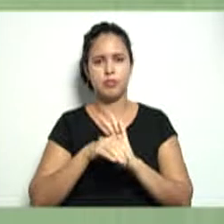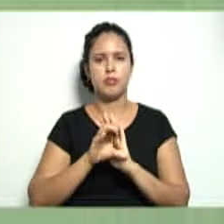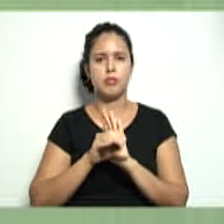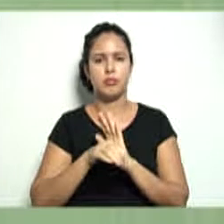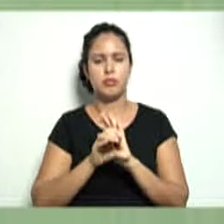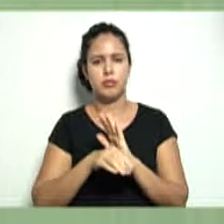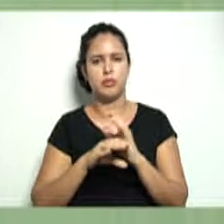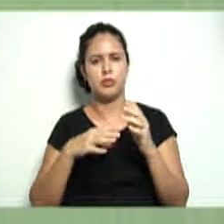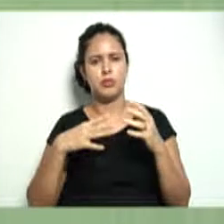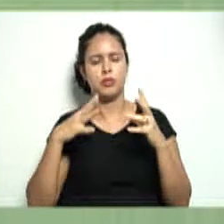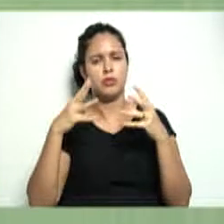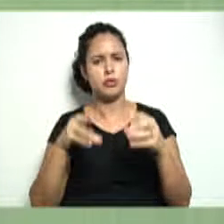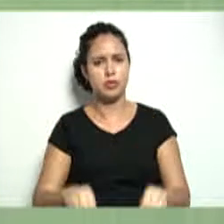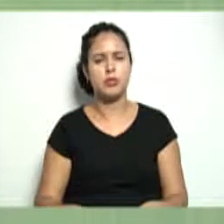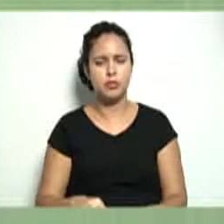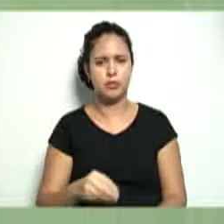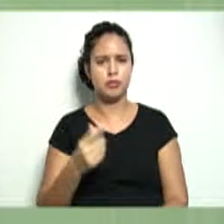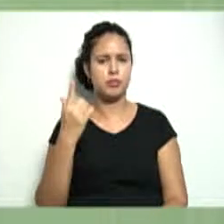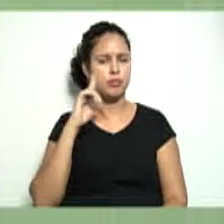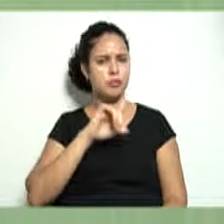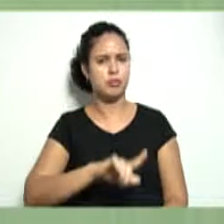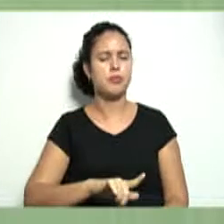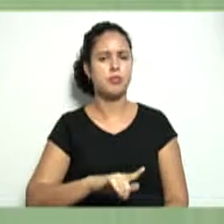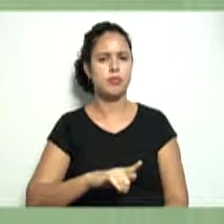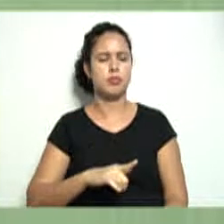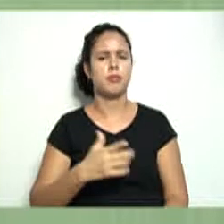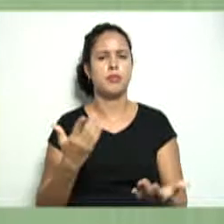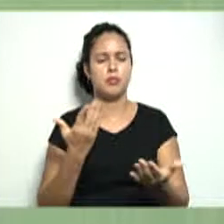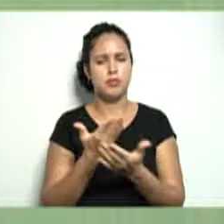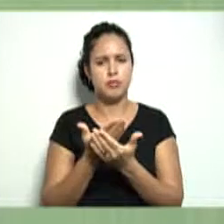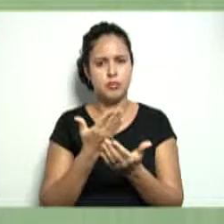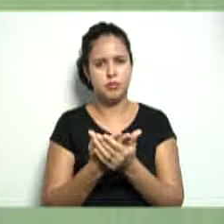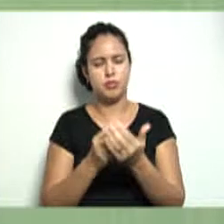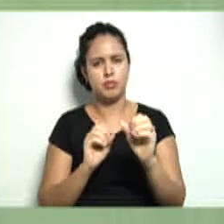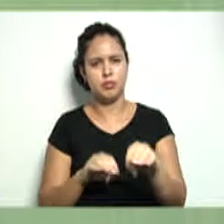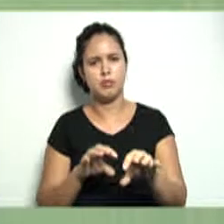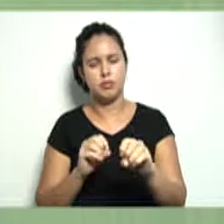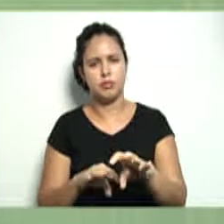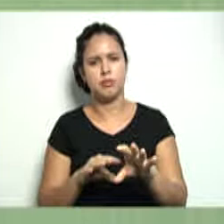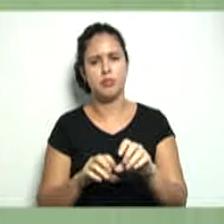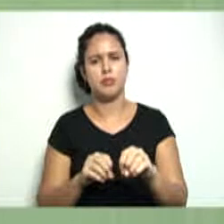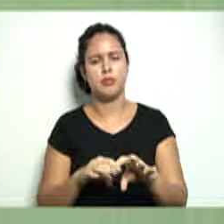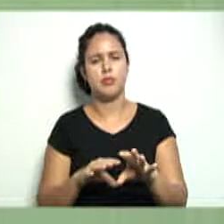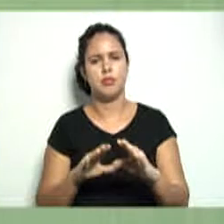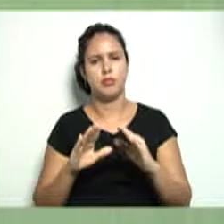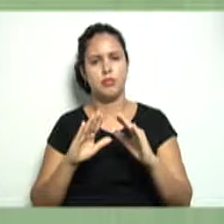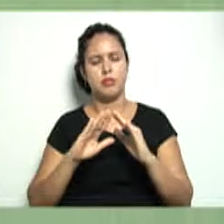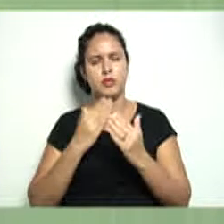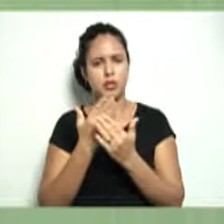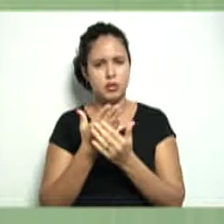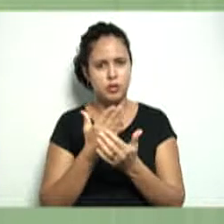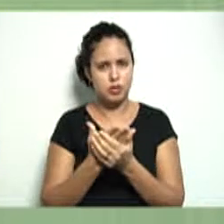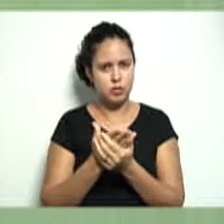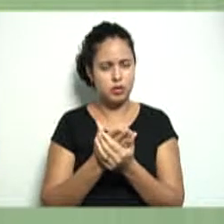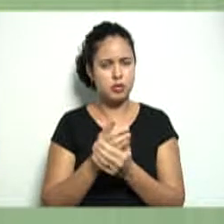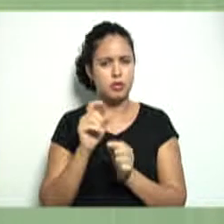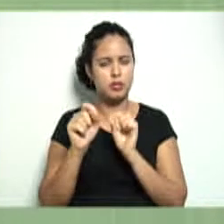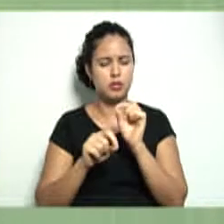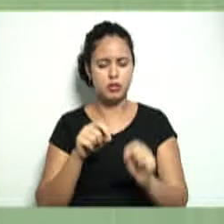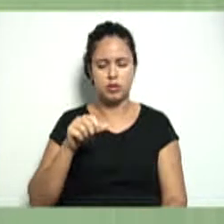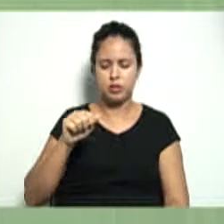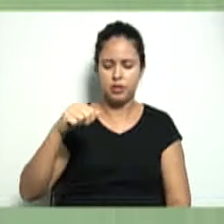que bom que todo mundo conseguiu compreender a aula. O pessoal lá da escola Ana Nery compreendeu